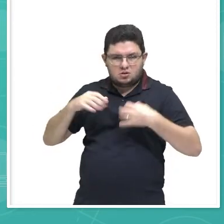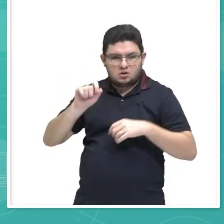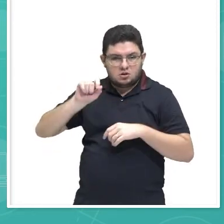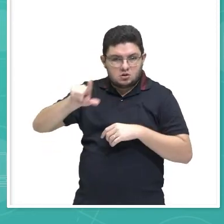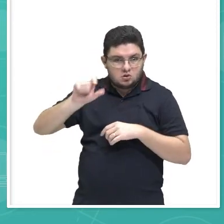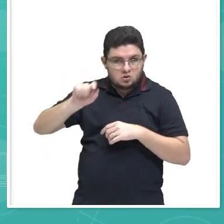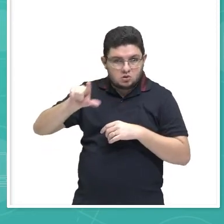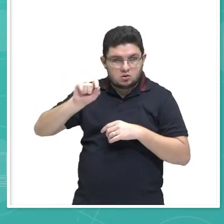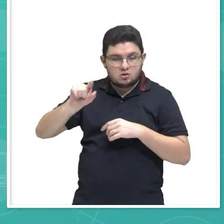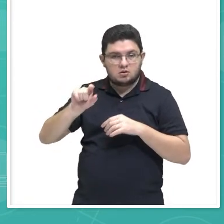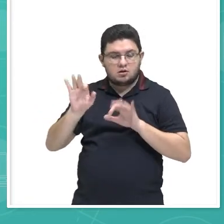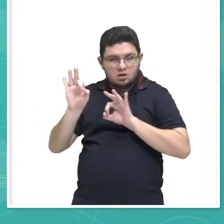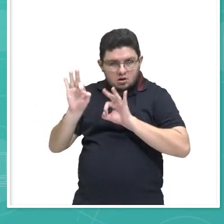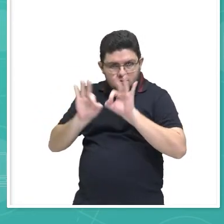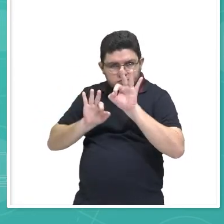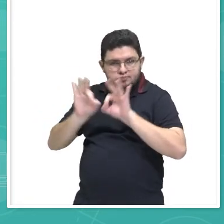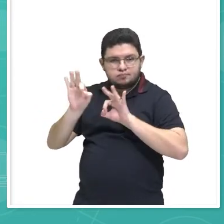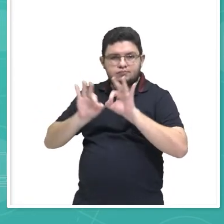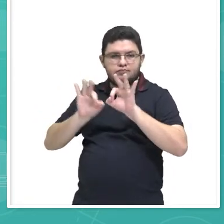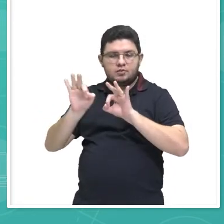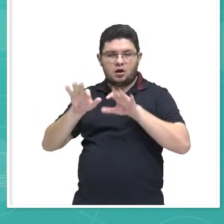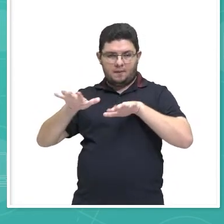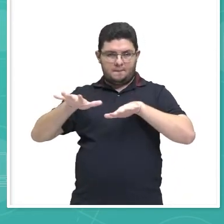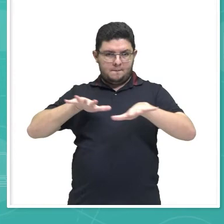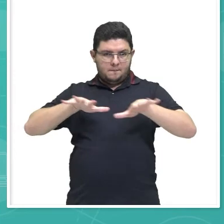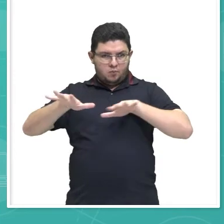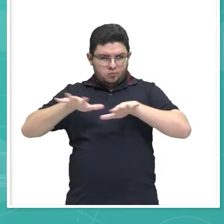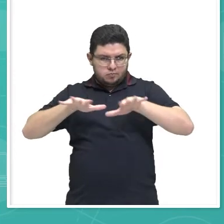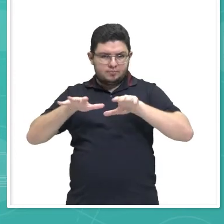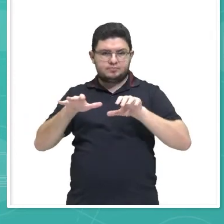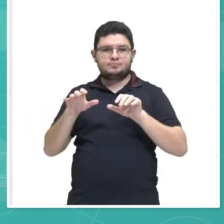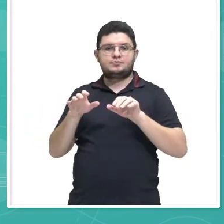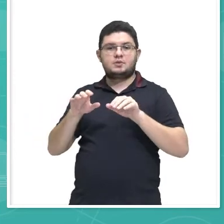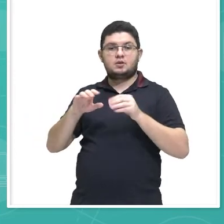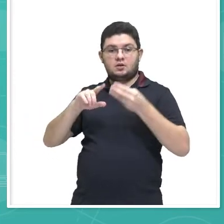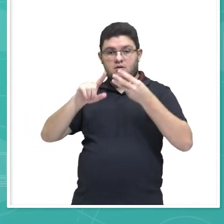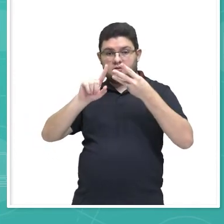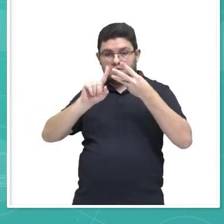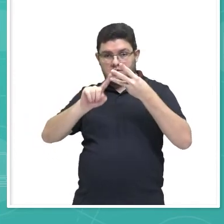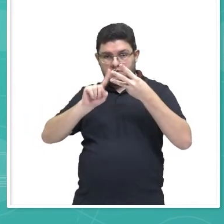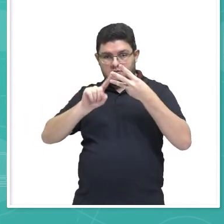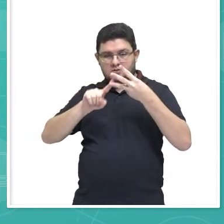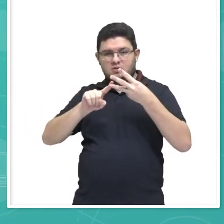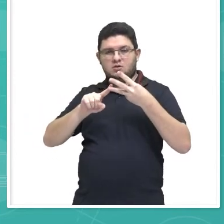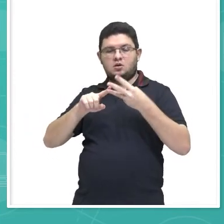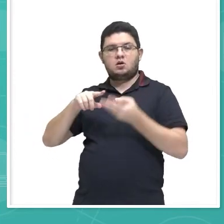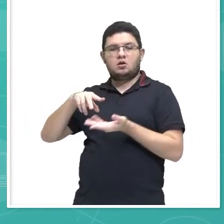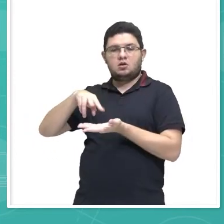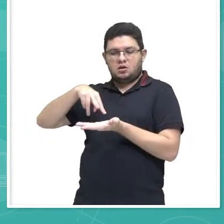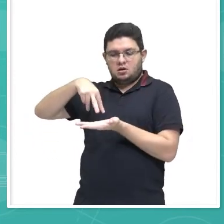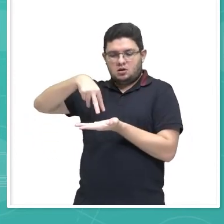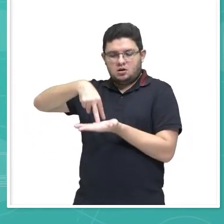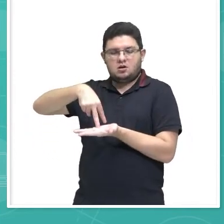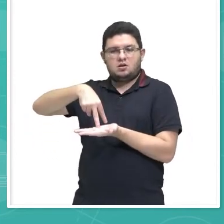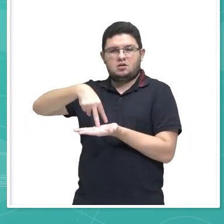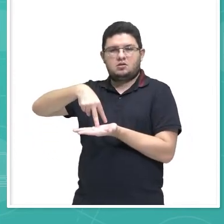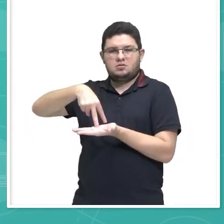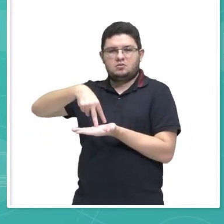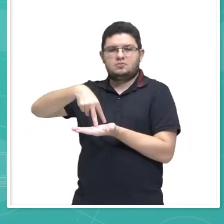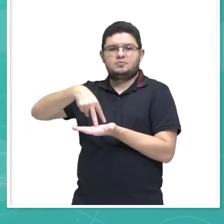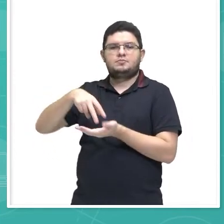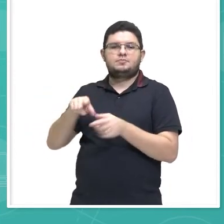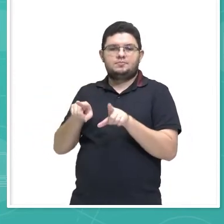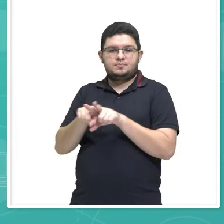azul, ele começa então a se movimentar e aí posiciona o pé ali próximo do pé do adversário. E